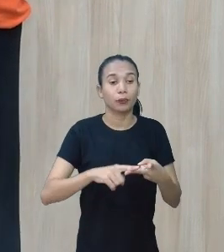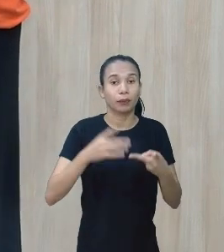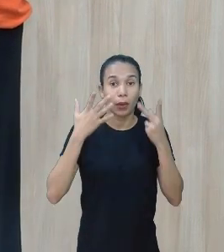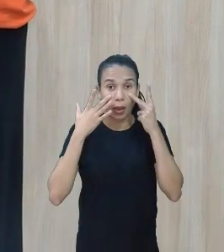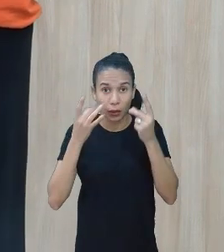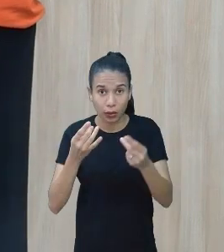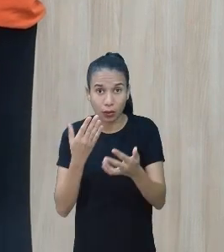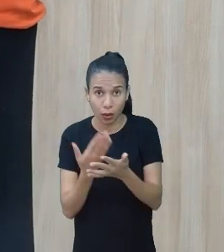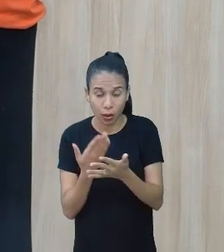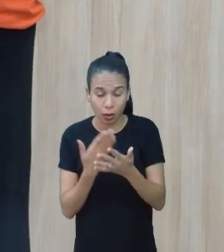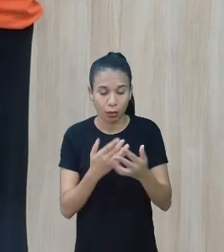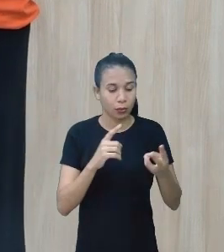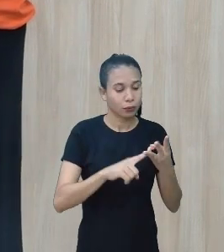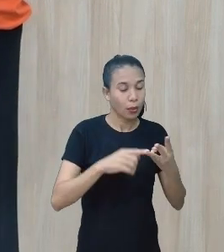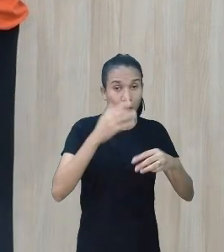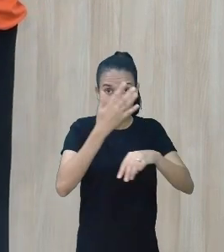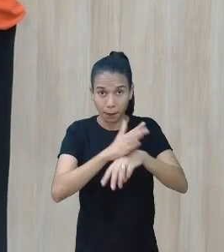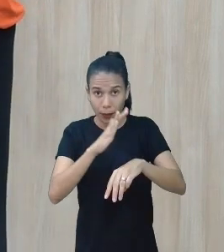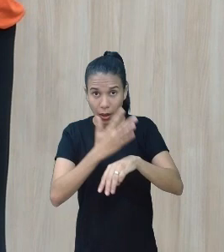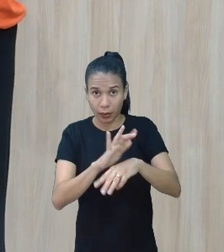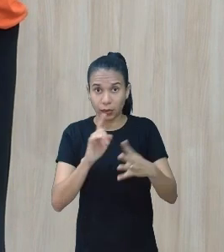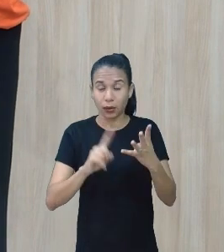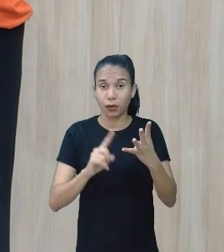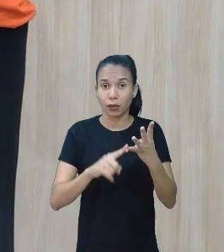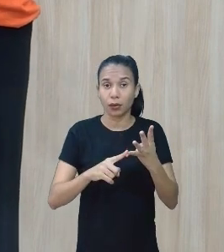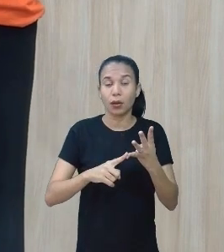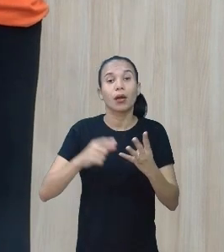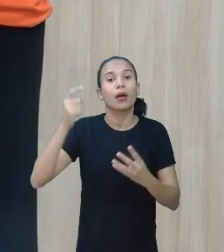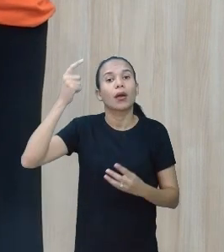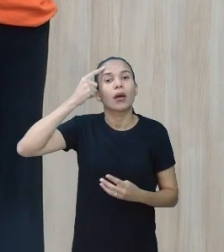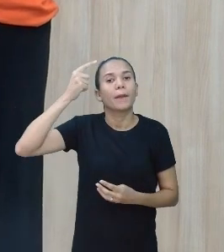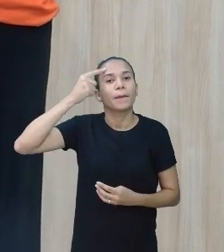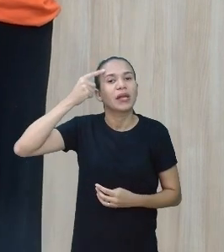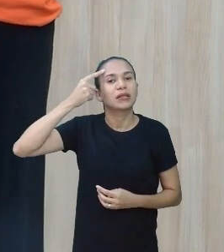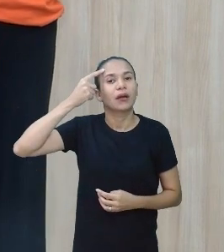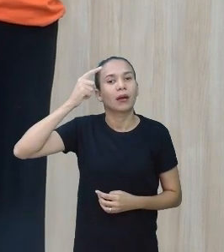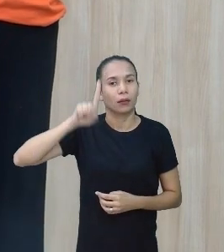às aulas, prática de exercícios e cuidar disso aqui,